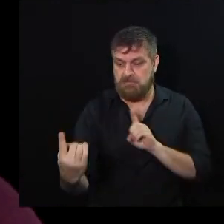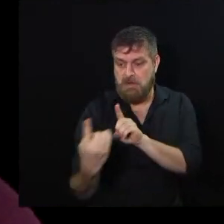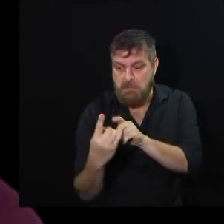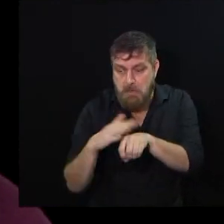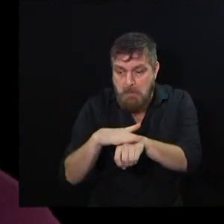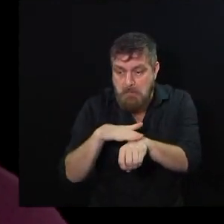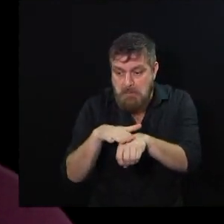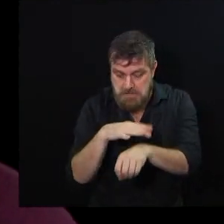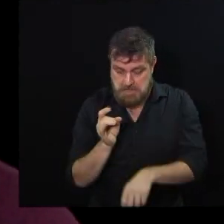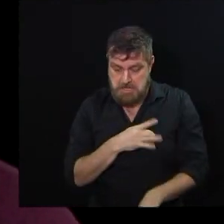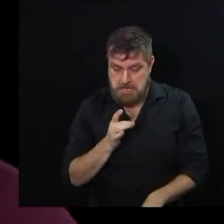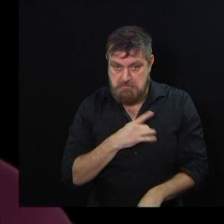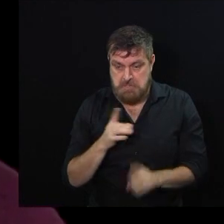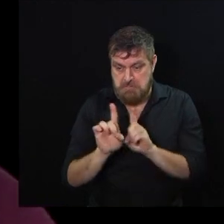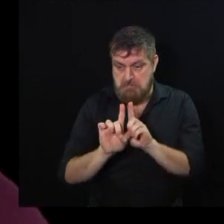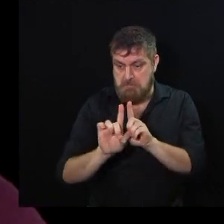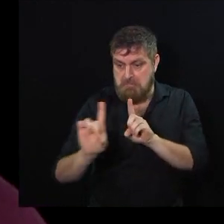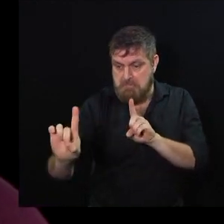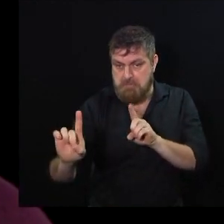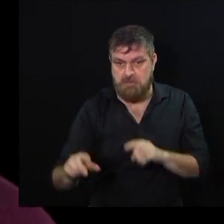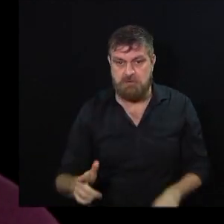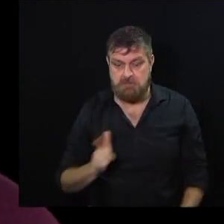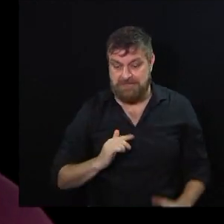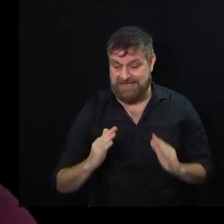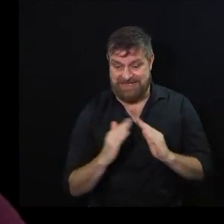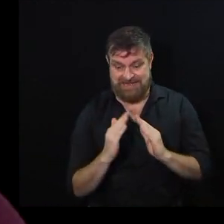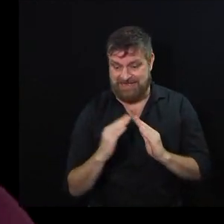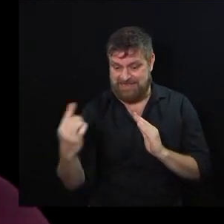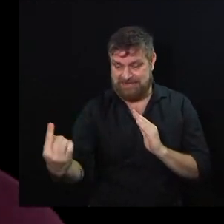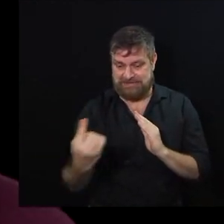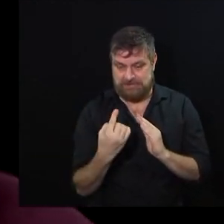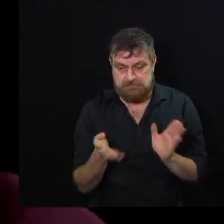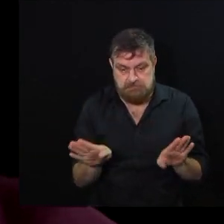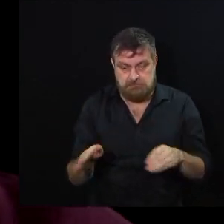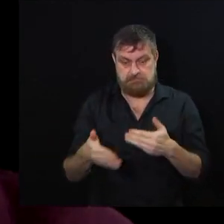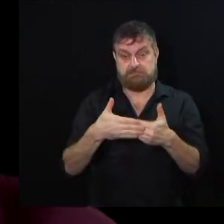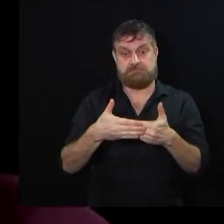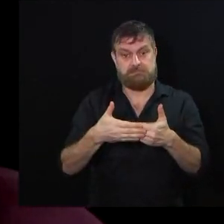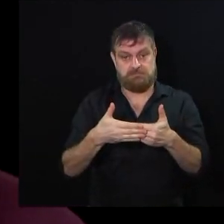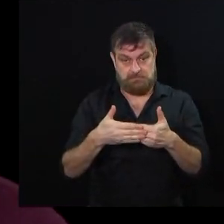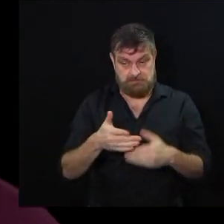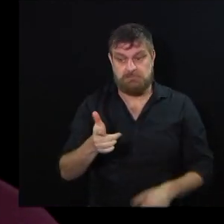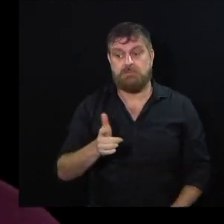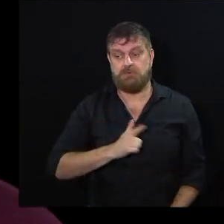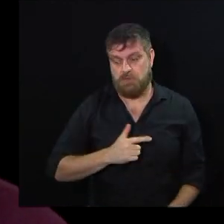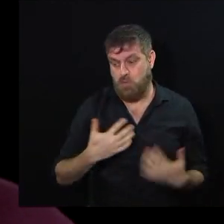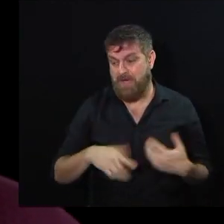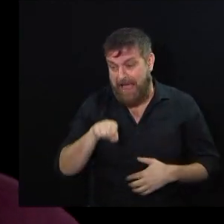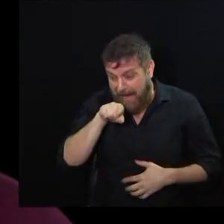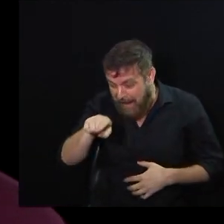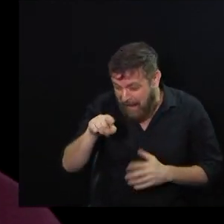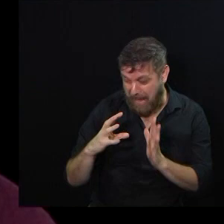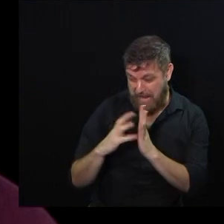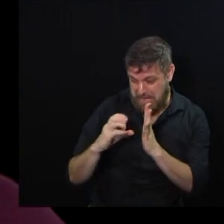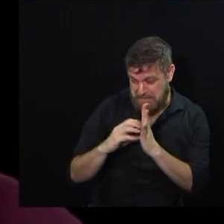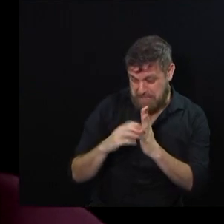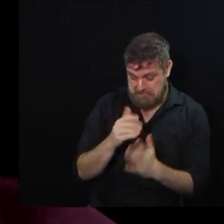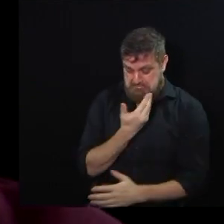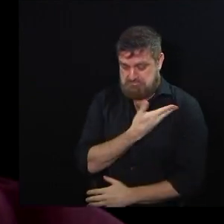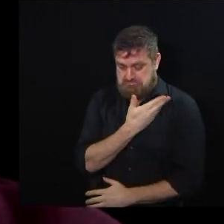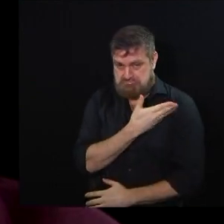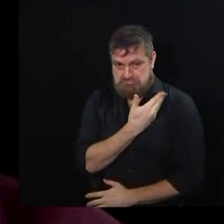têm medo de receber você na casa. Ah, ela tem AIDS, sabe, assim que eles falam.